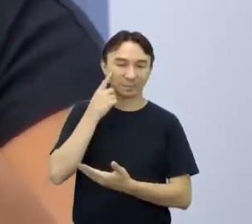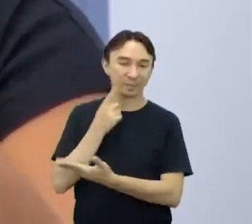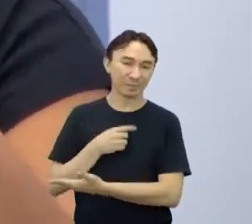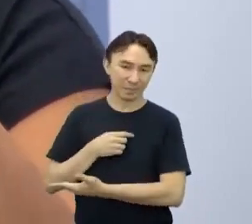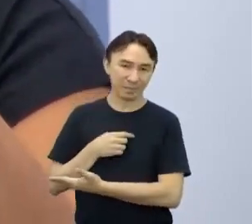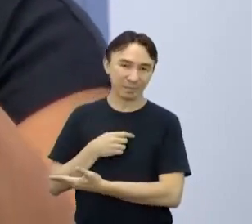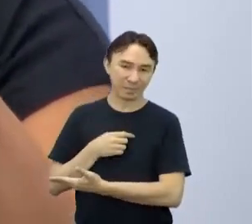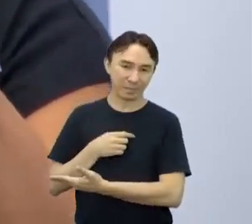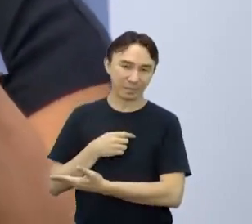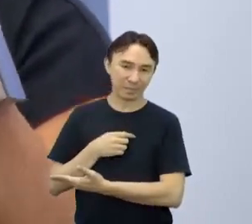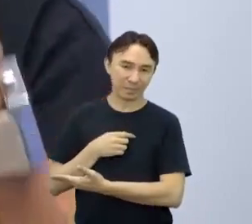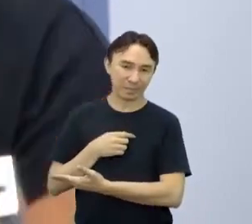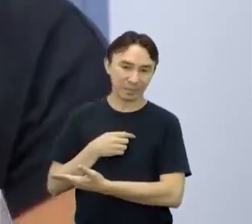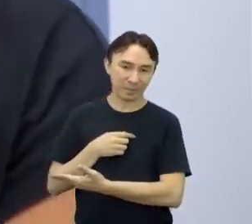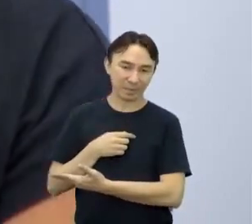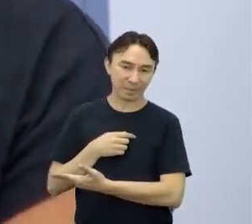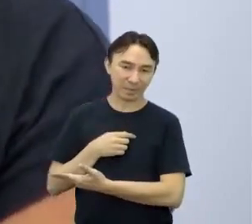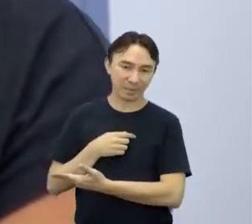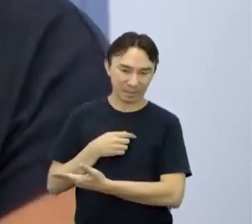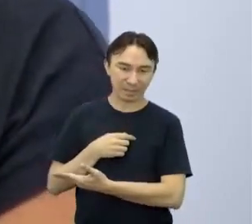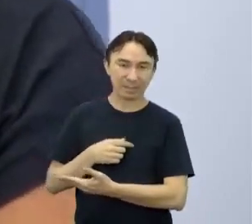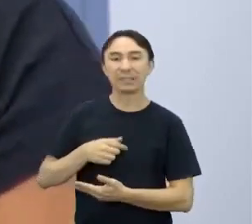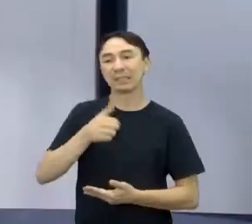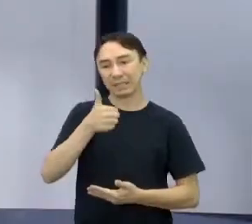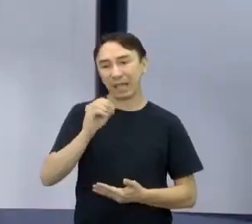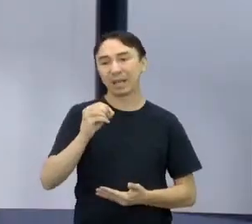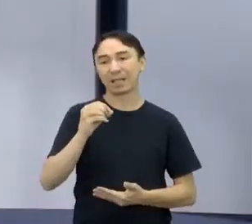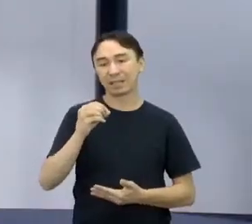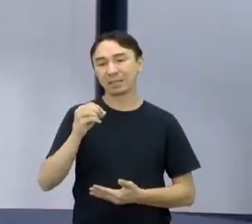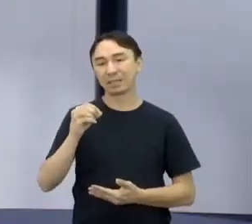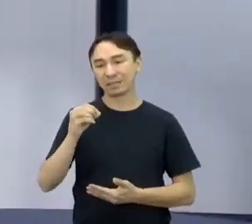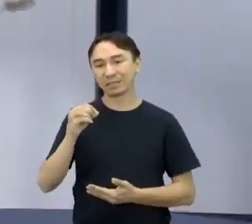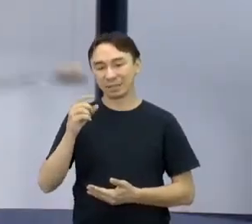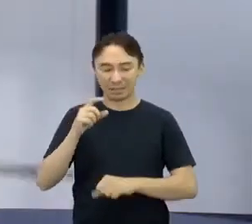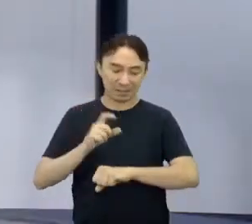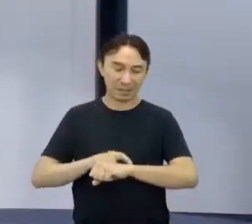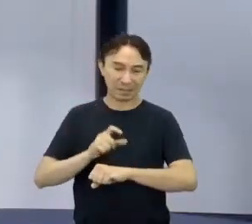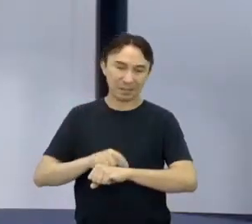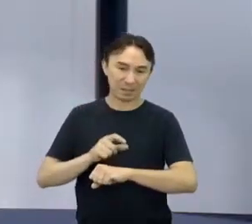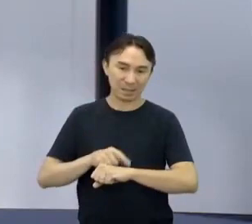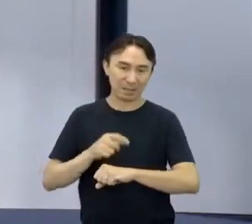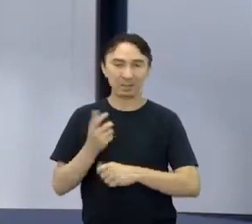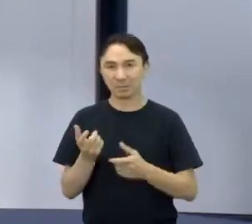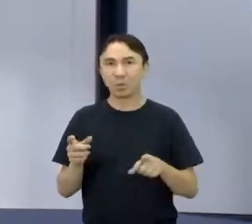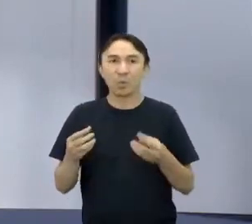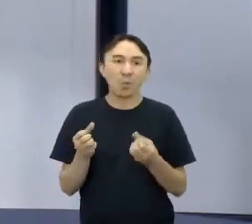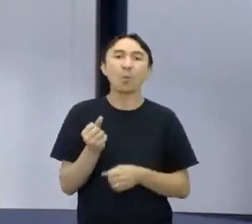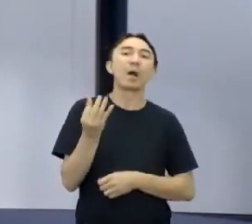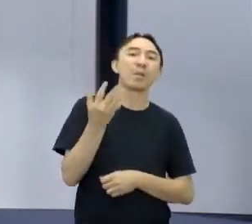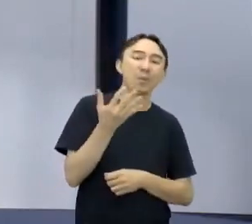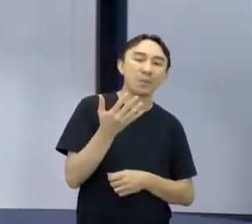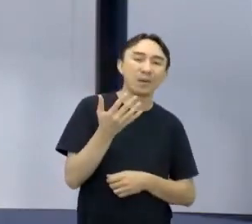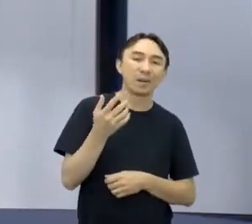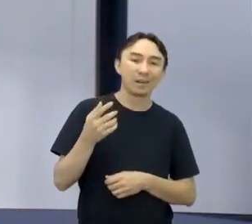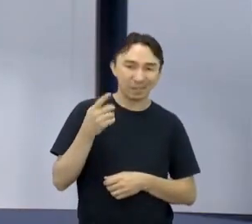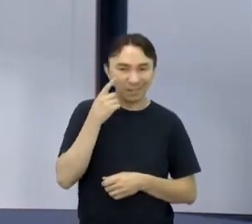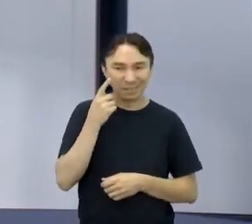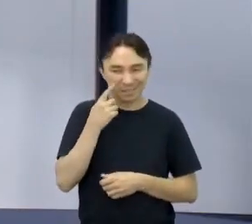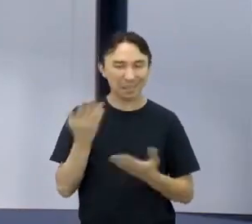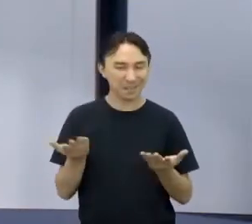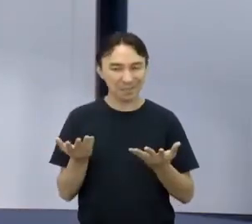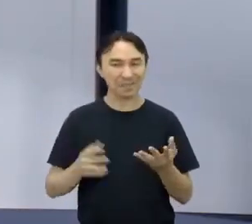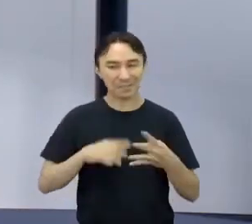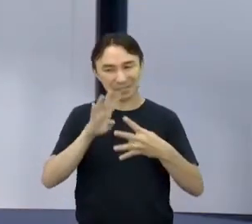20, 22, até o final, tá certo? Então é isso. Vamos lá para a nossa tabela no gráfico,